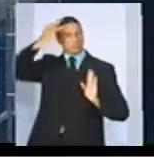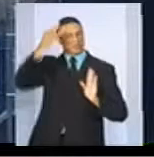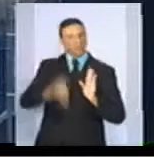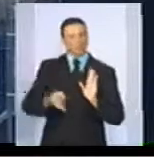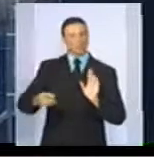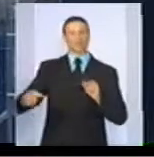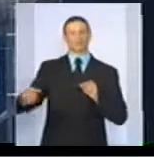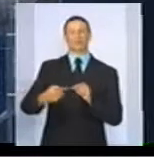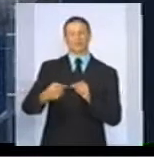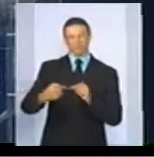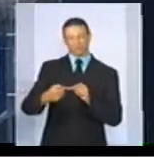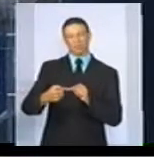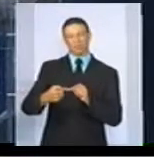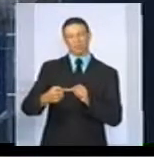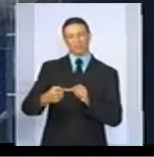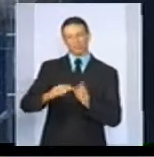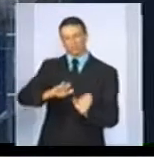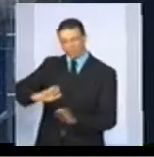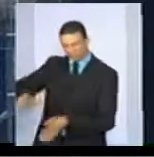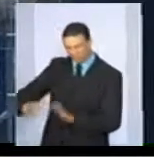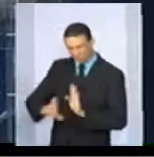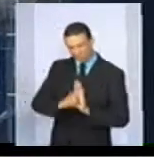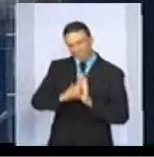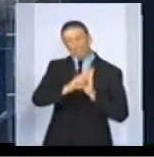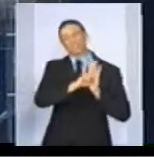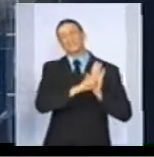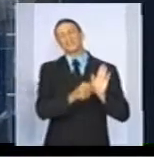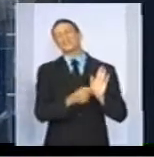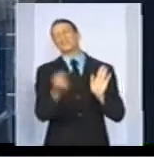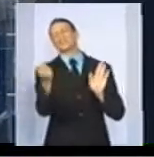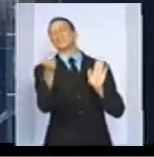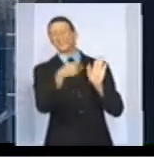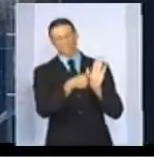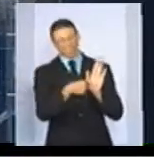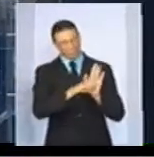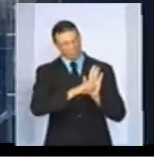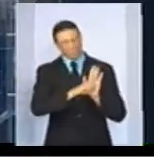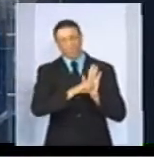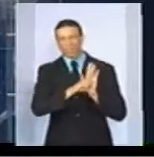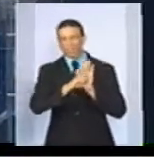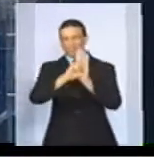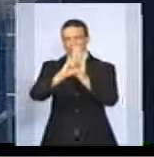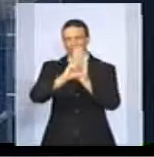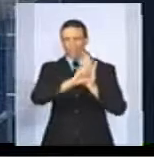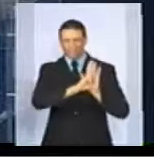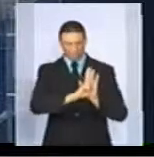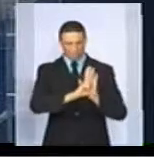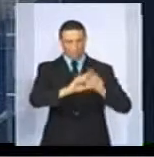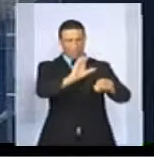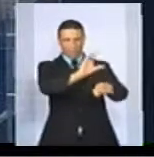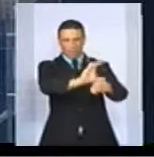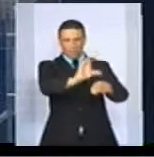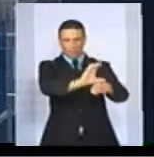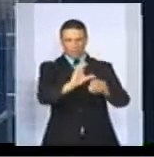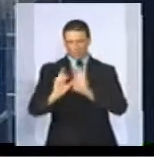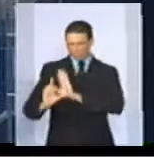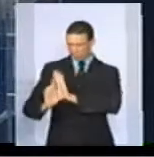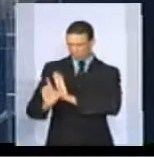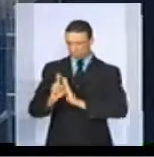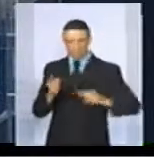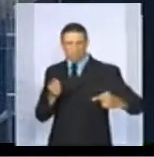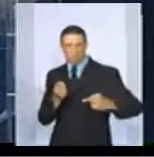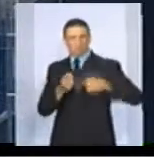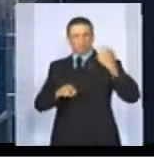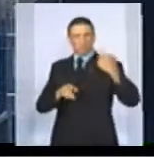leises esta le aqui eminente relató ela não se conforma com a constituição ela bate de